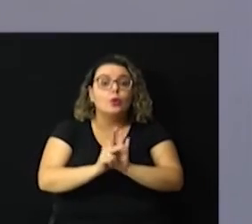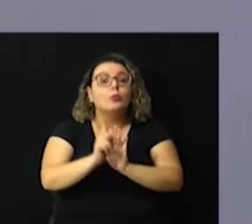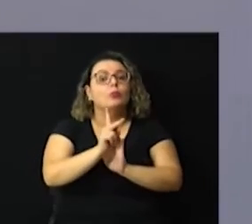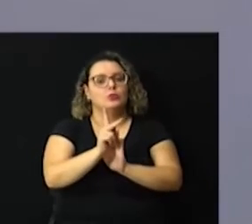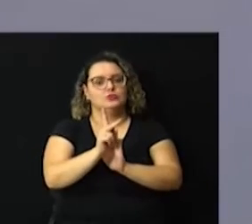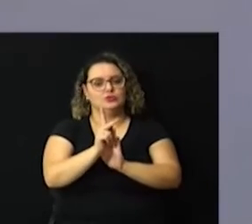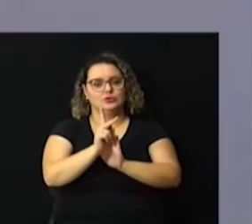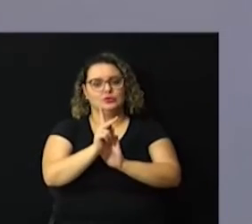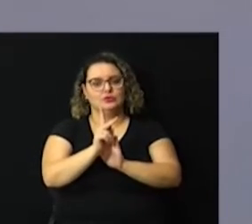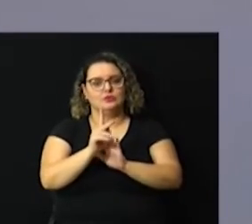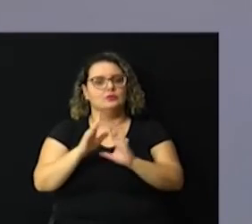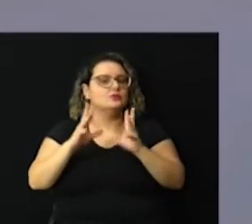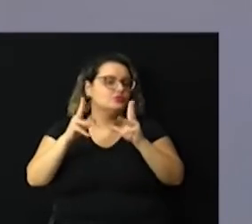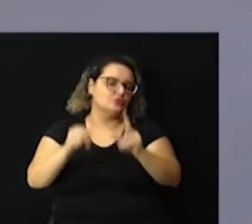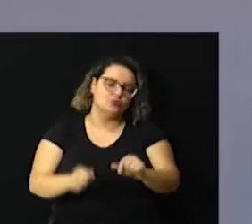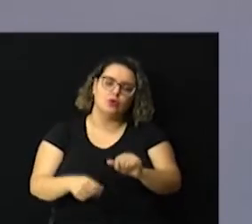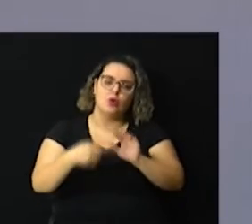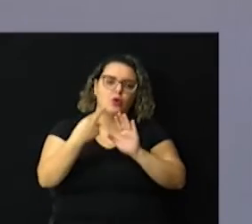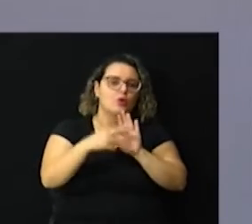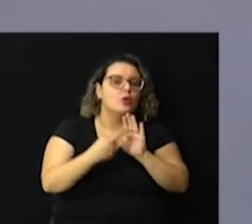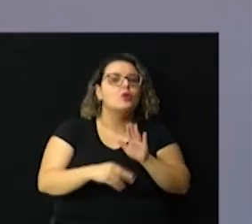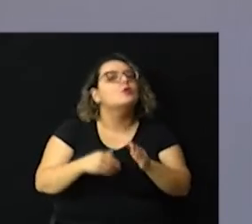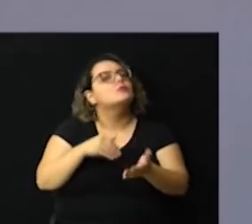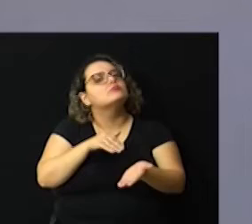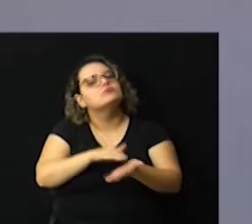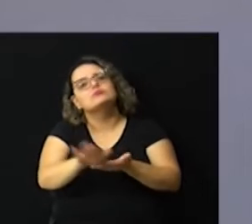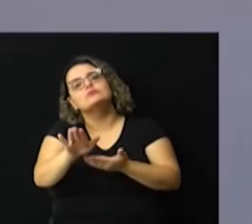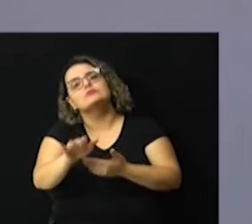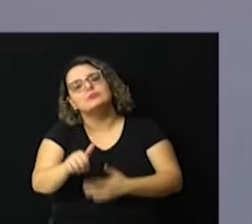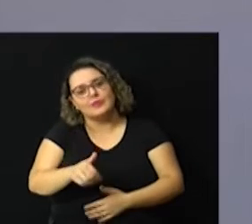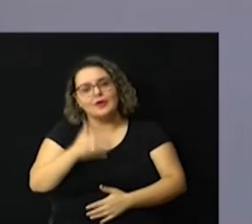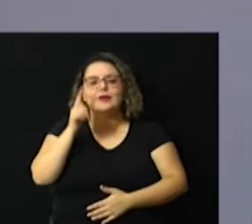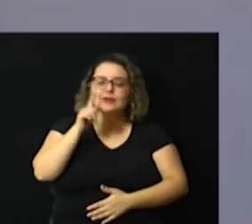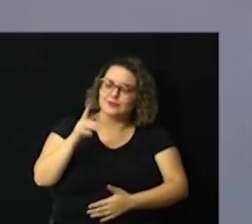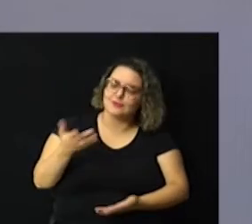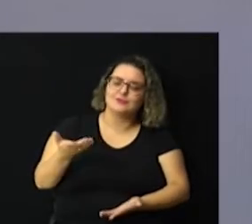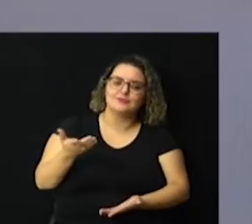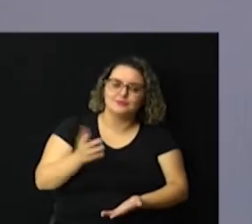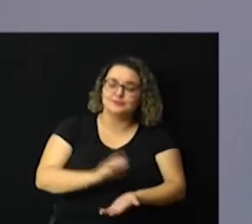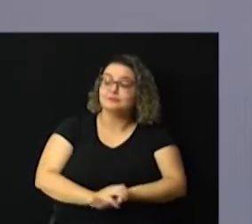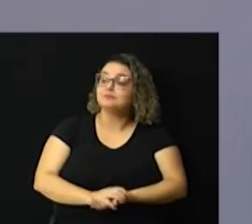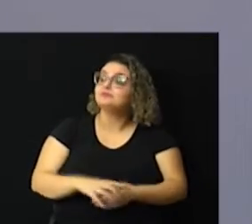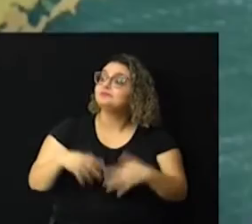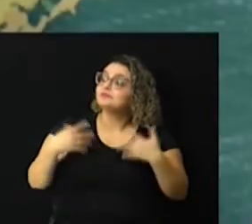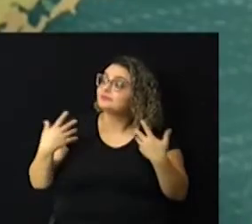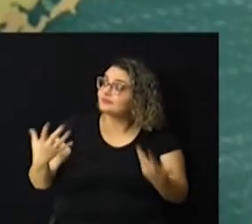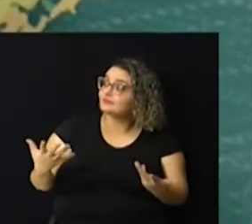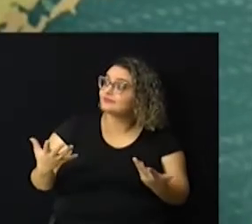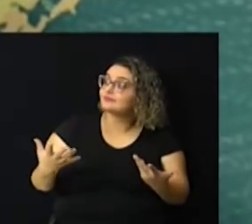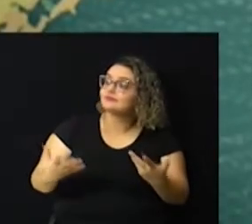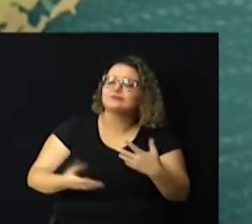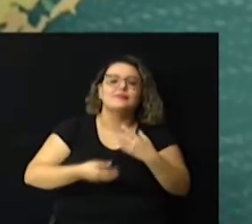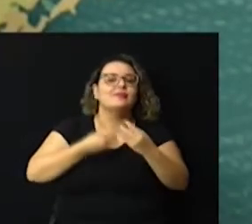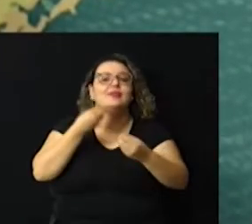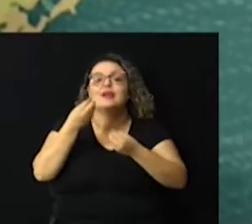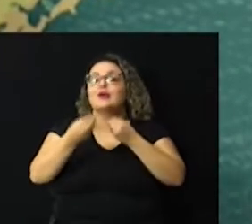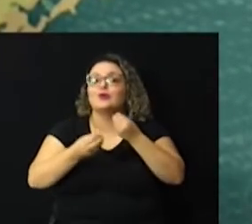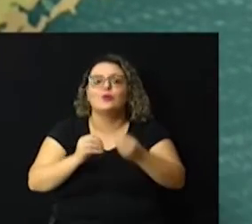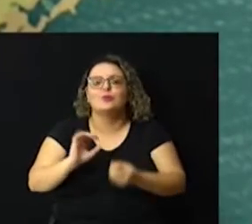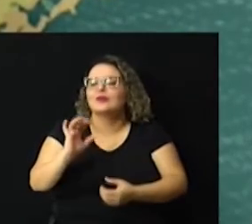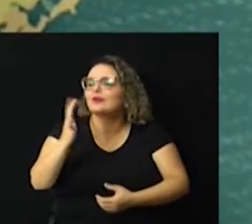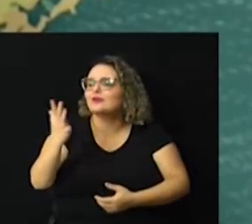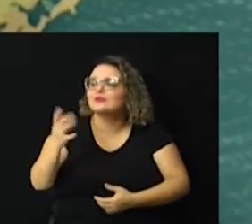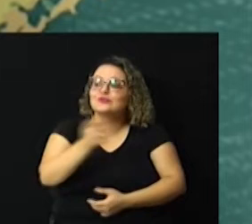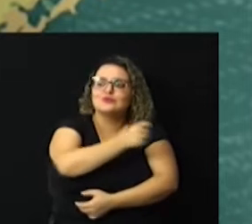projeto, fiz todos os registros e enviei, e deu certo. Bom, e como que repercutiu entre os